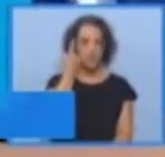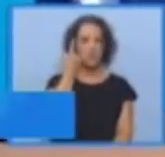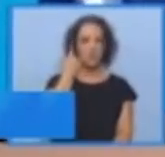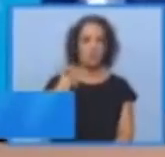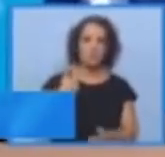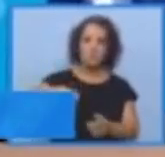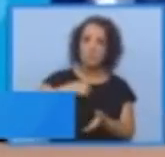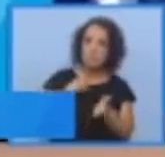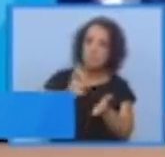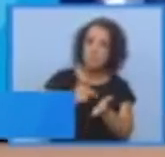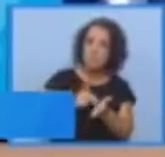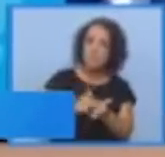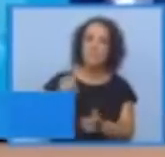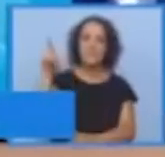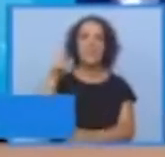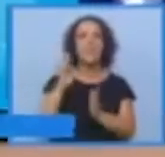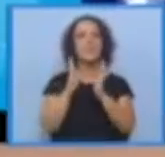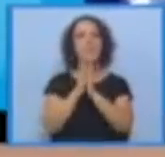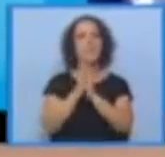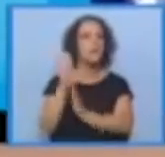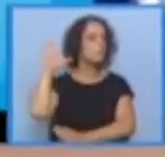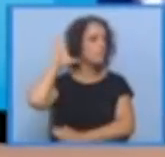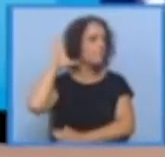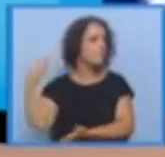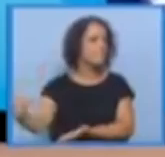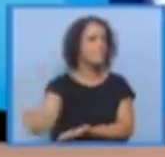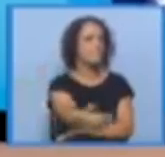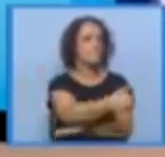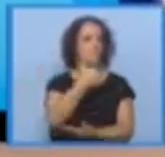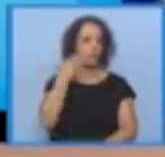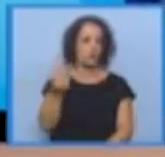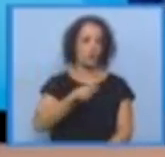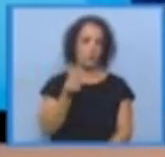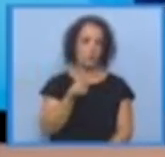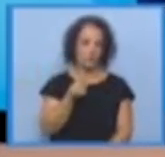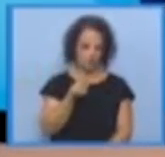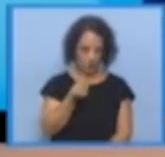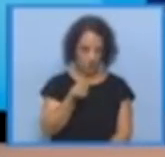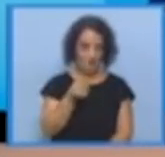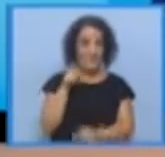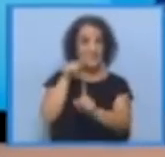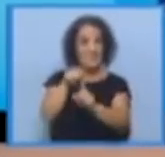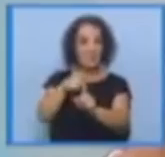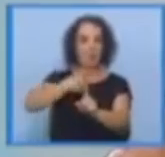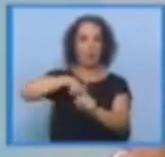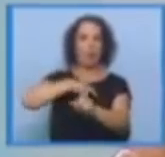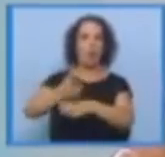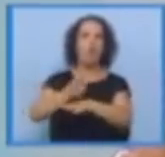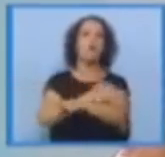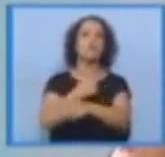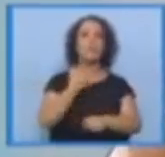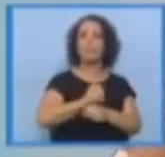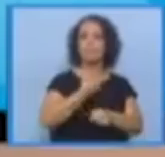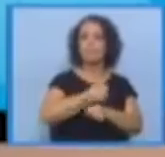esperávamos que a Igreja ouvisse os jovens, os problemas dos jovens. E o meu trabalho foi todo a partir daí. Eu era funcionário de um